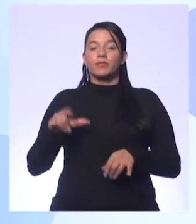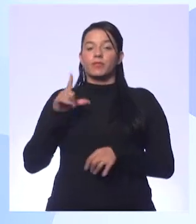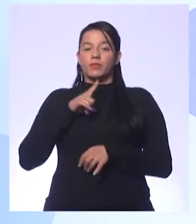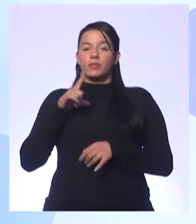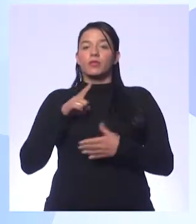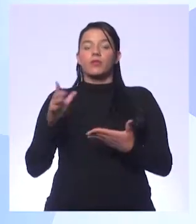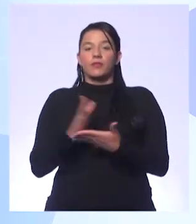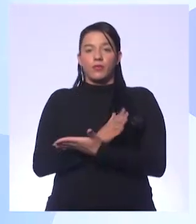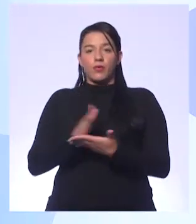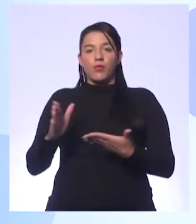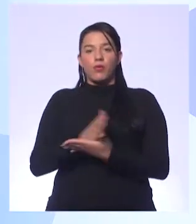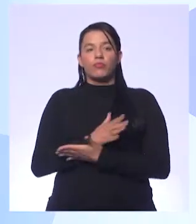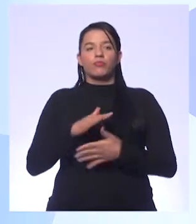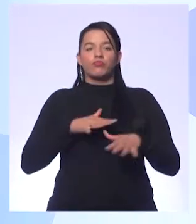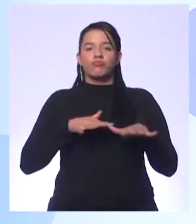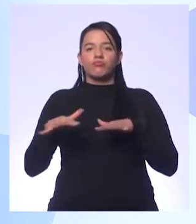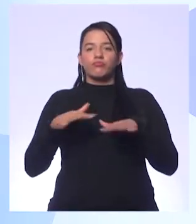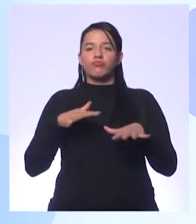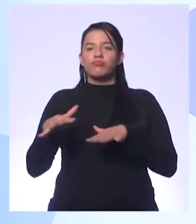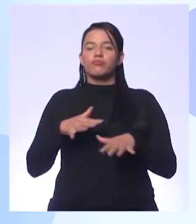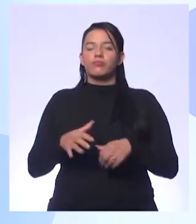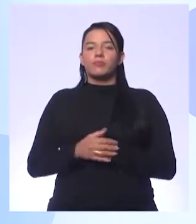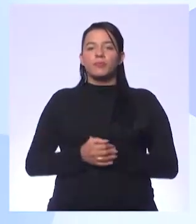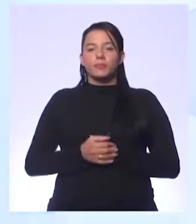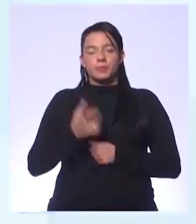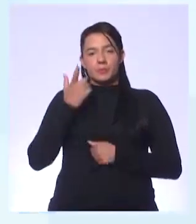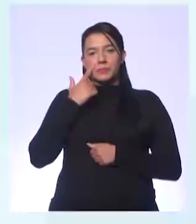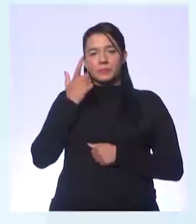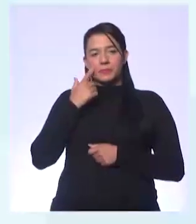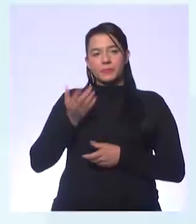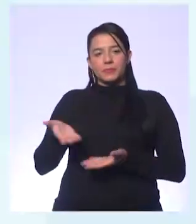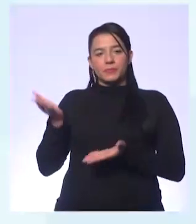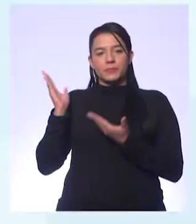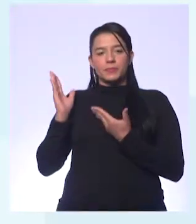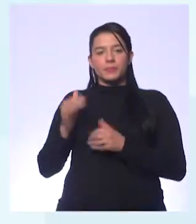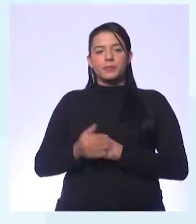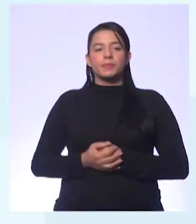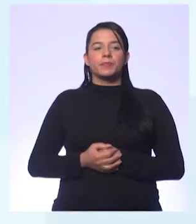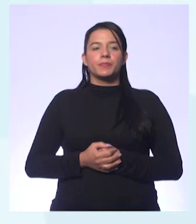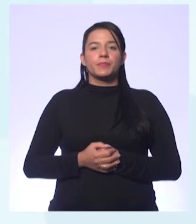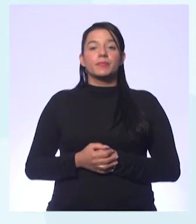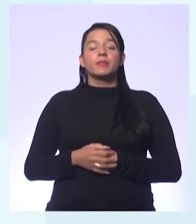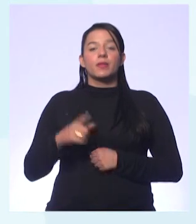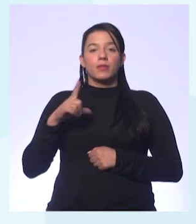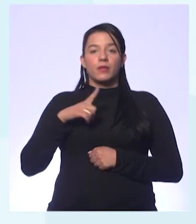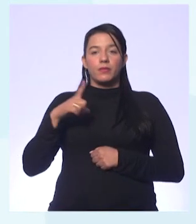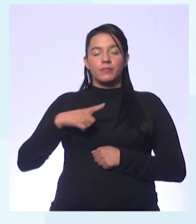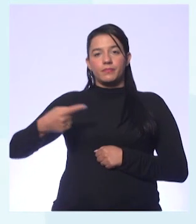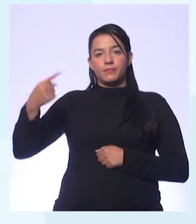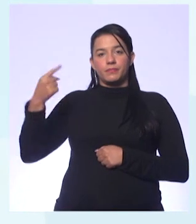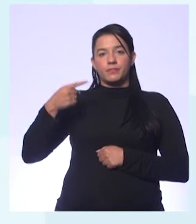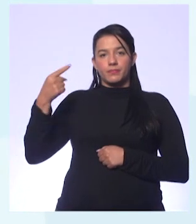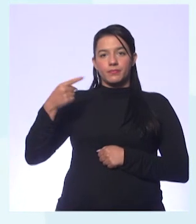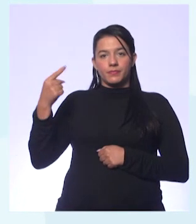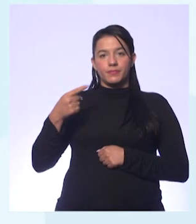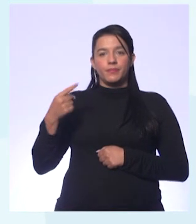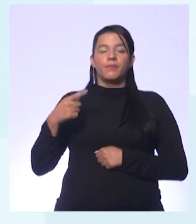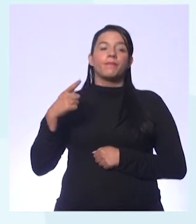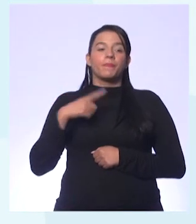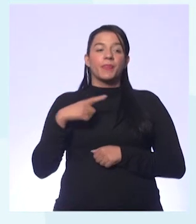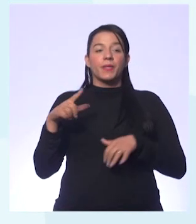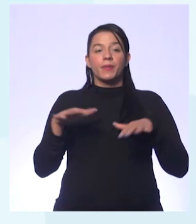movimentos, eles também reagiram a essa situação. Dá uma olhadinha na tela. Então, eu tenho aqui a primeira, que é o